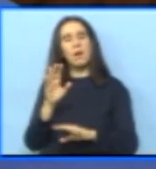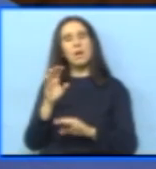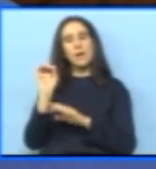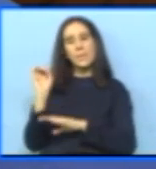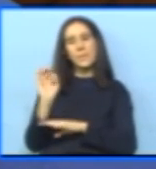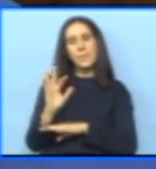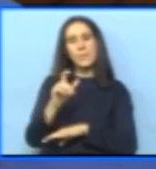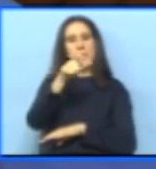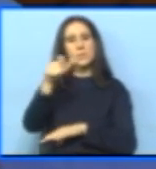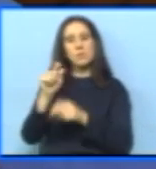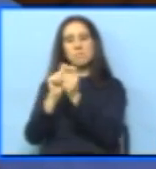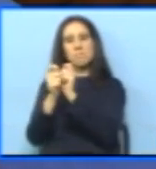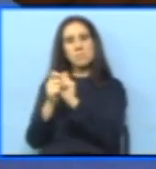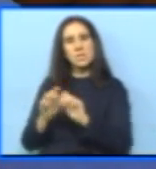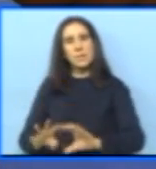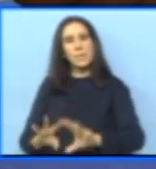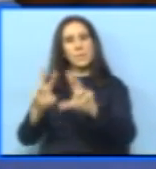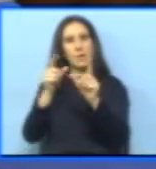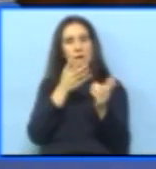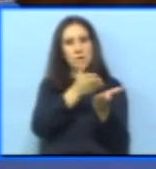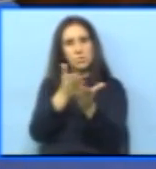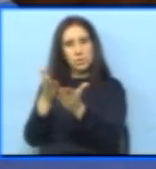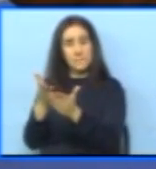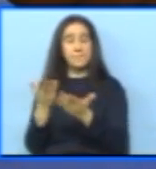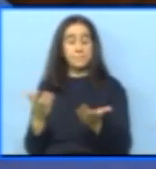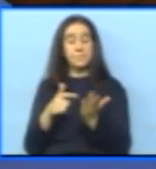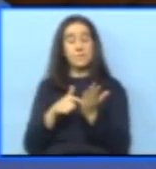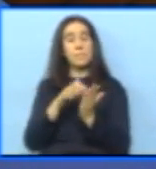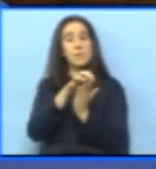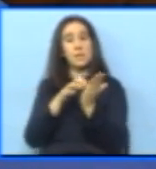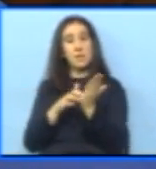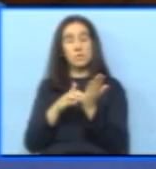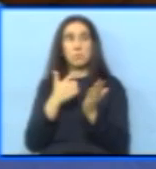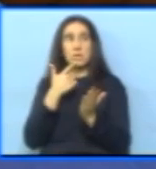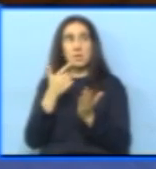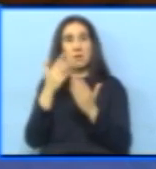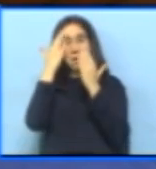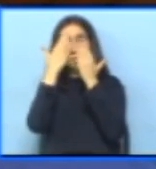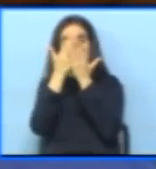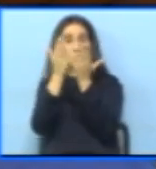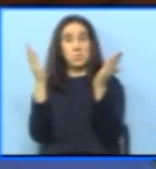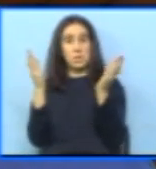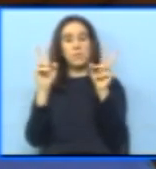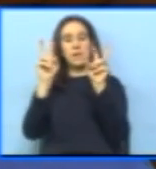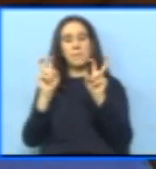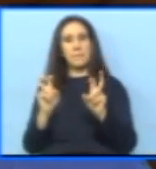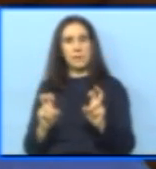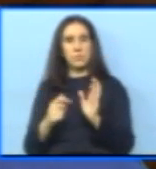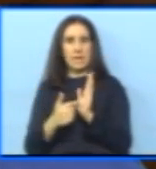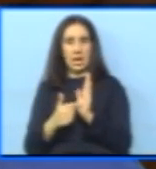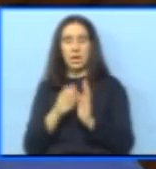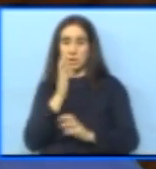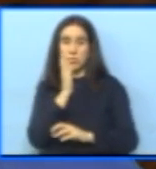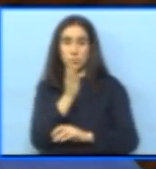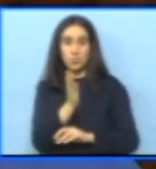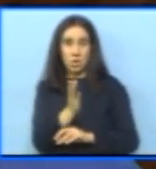crescer. E, portanto, temos aqui um texto, eu diria, de abertura neste conjunto de capítulos que eu já